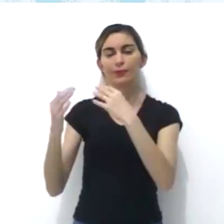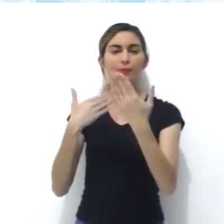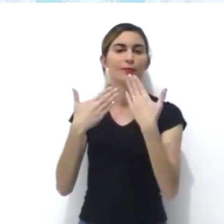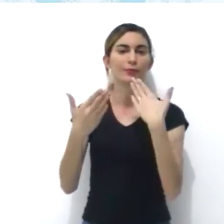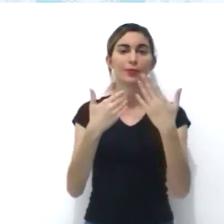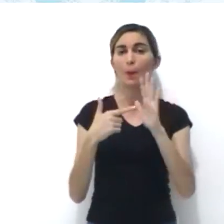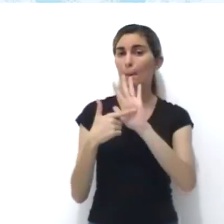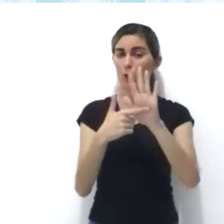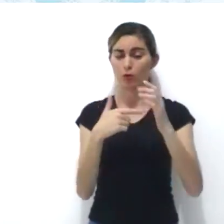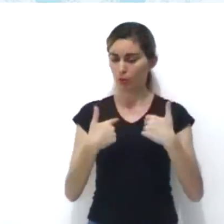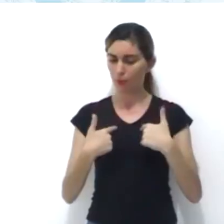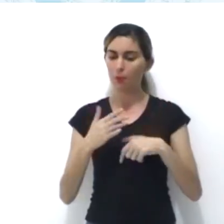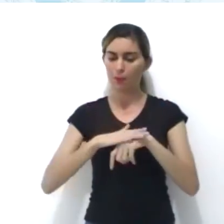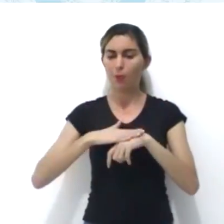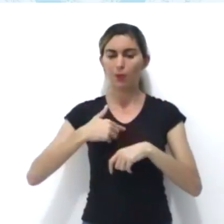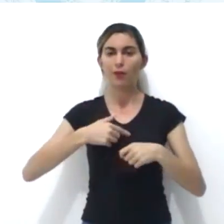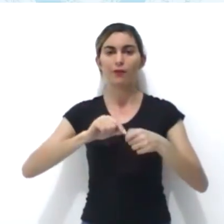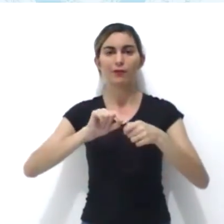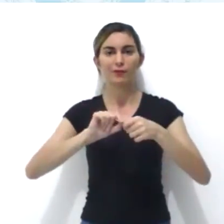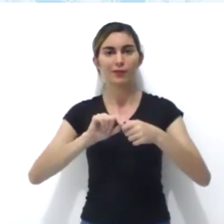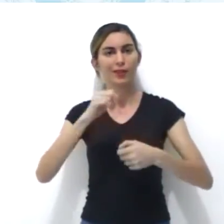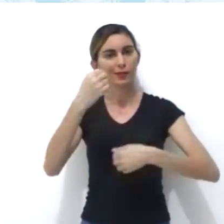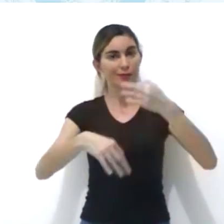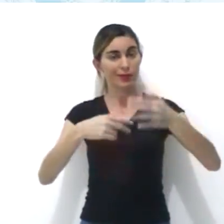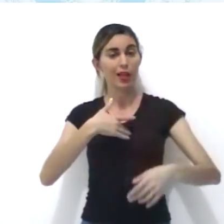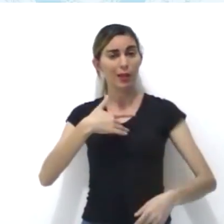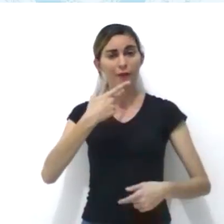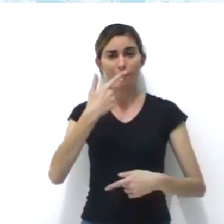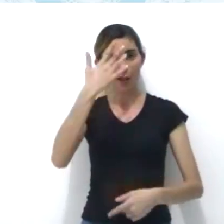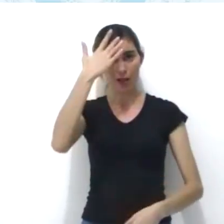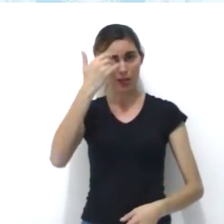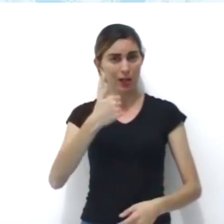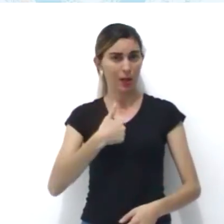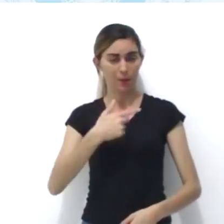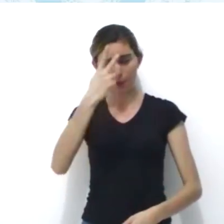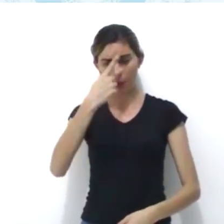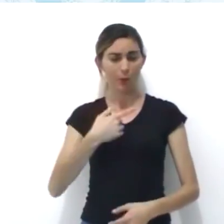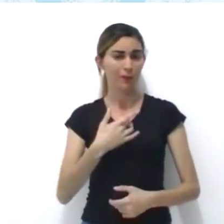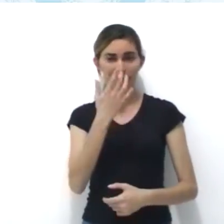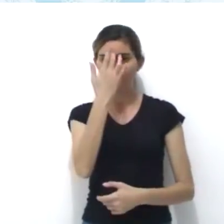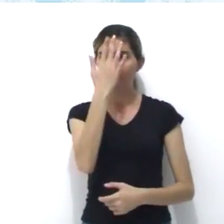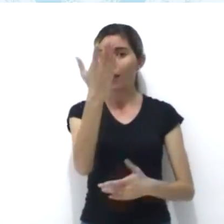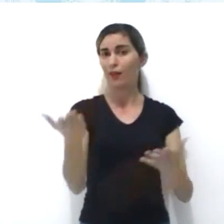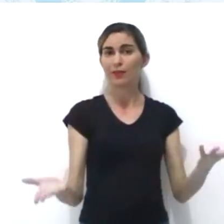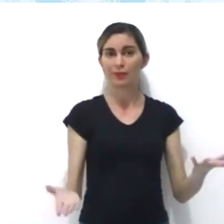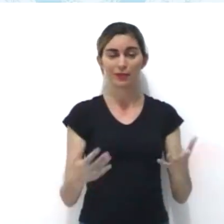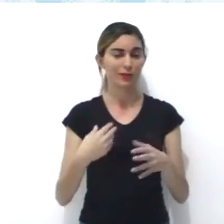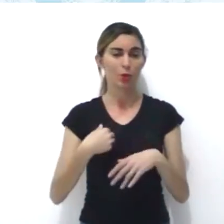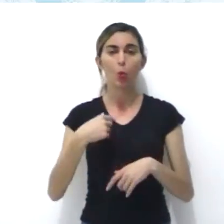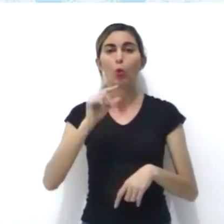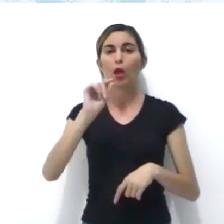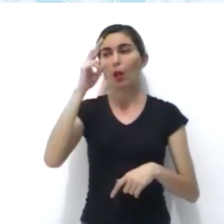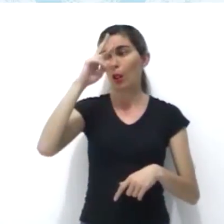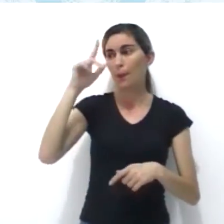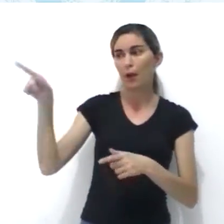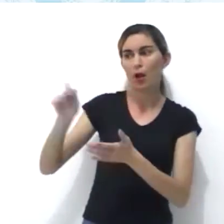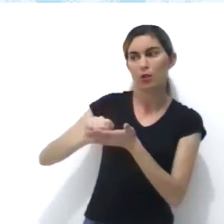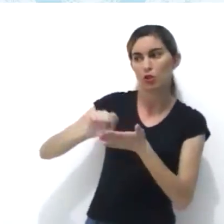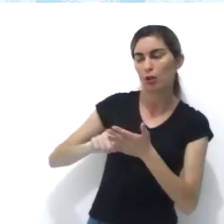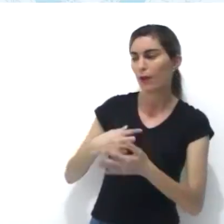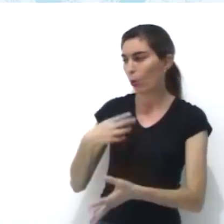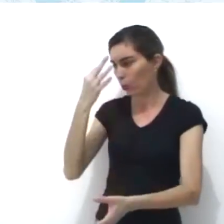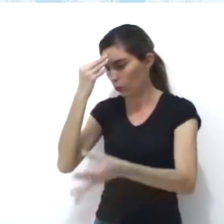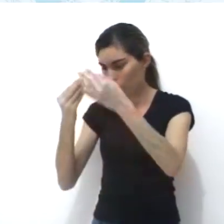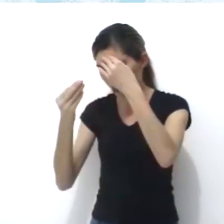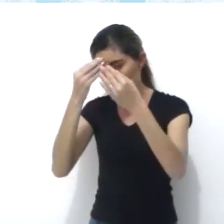ali construindo, mostrando que você construiu. E aí falar do que a gente sabe é sempre muito mais fácil do que lembrar o que o